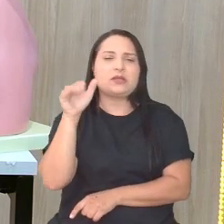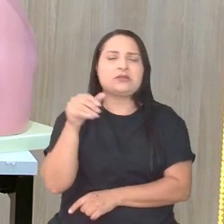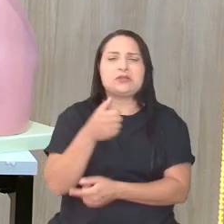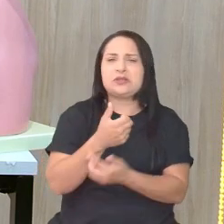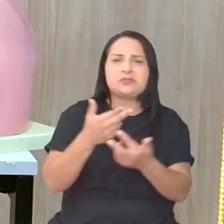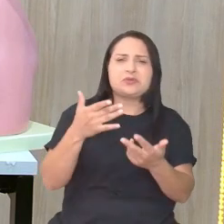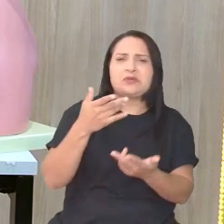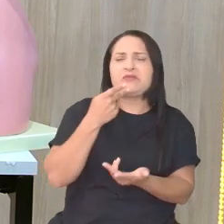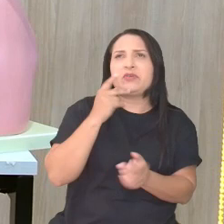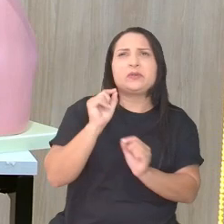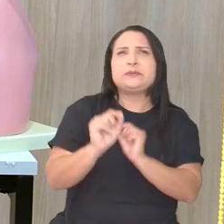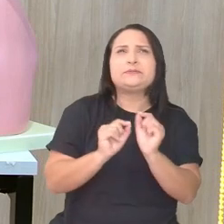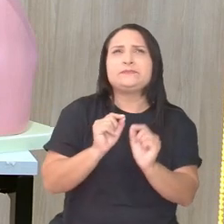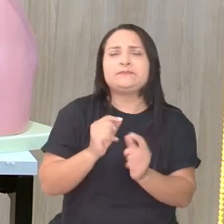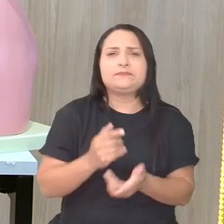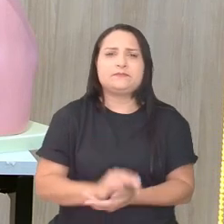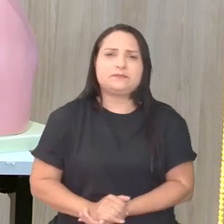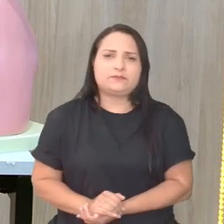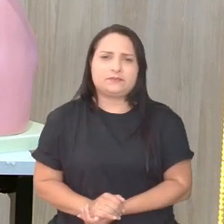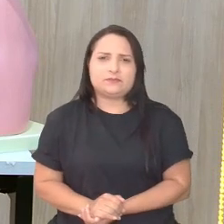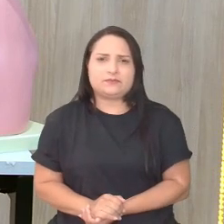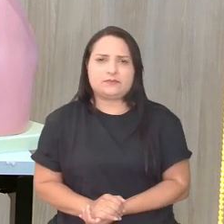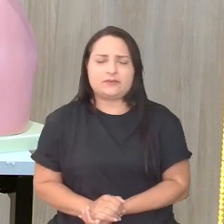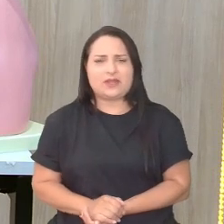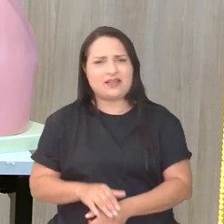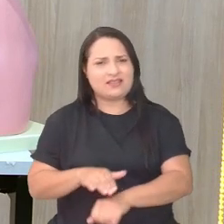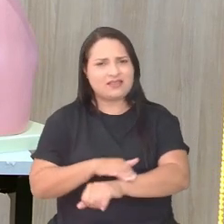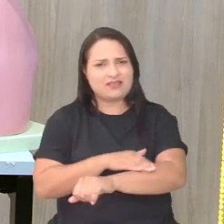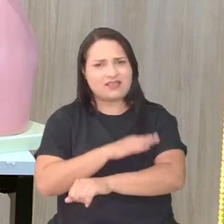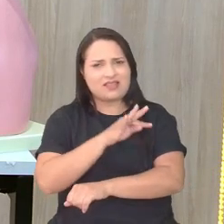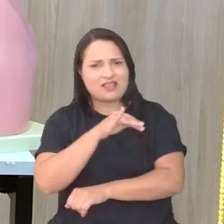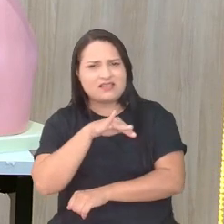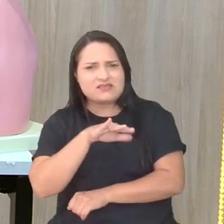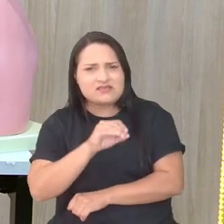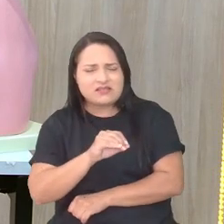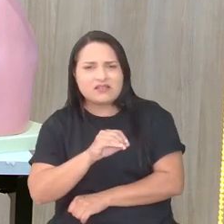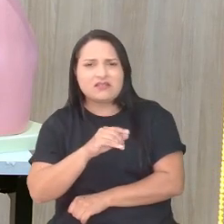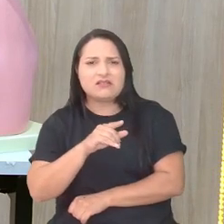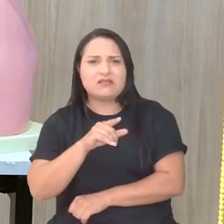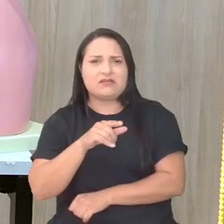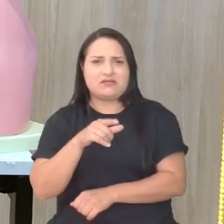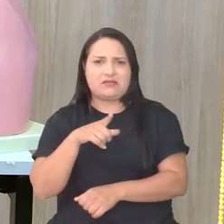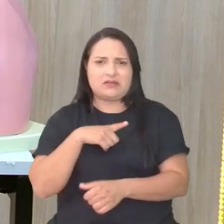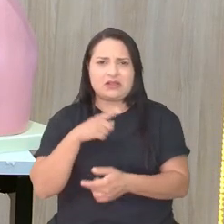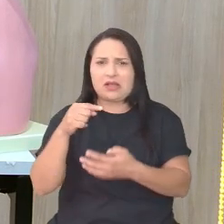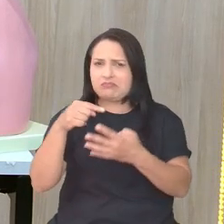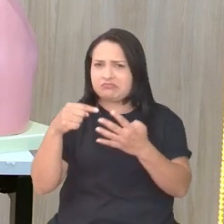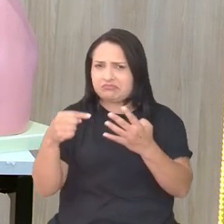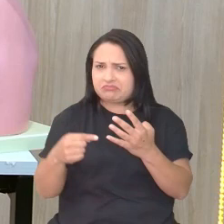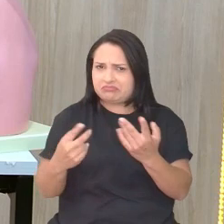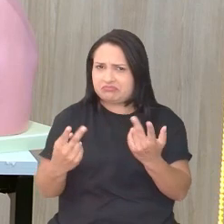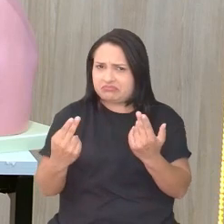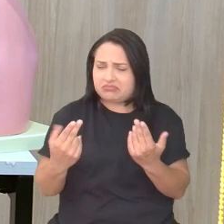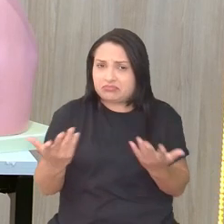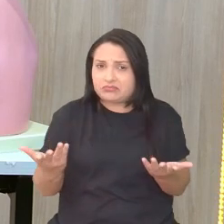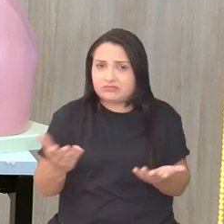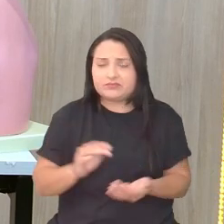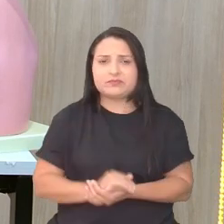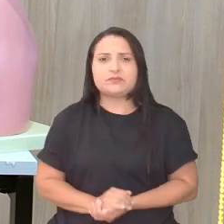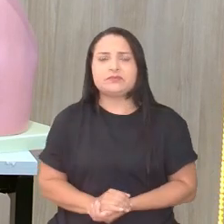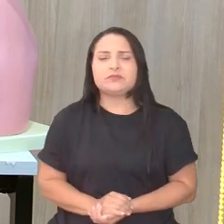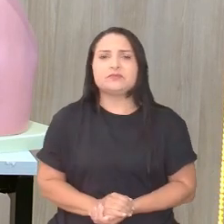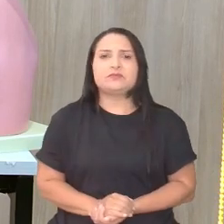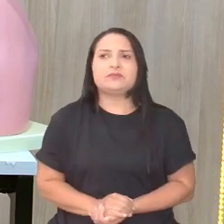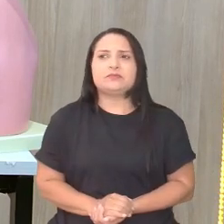assim, mas será que é um tecido com essa consistência nesse estado físico? Vejam aí.